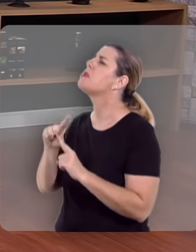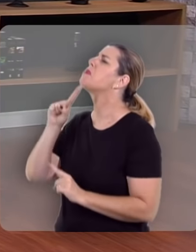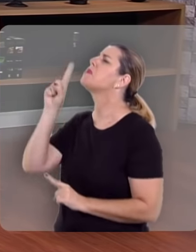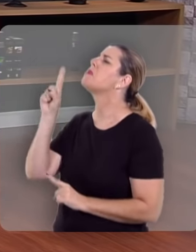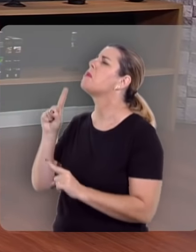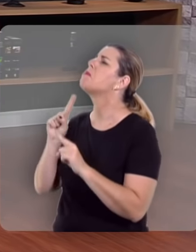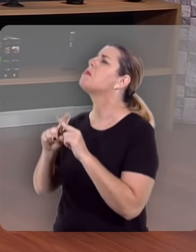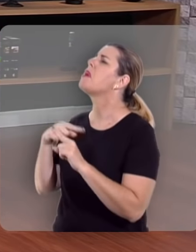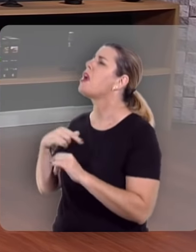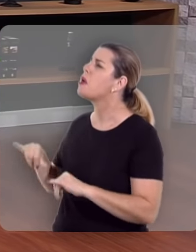Diante desse cenário de dor,